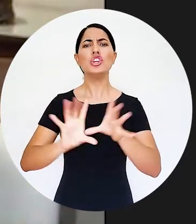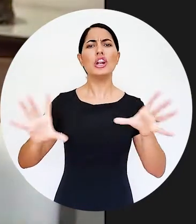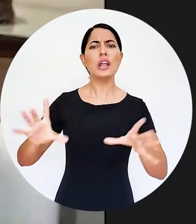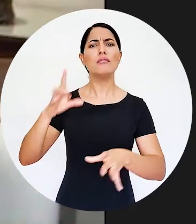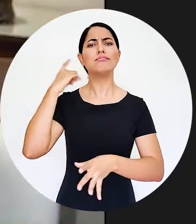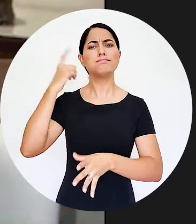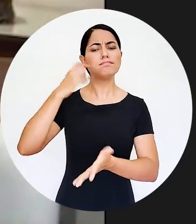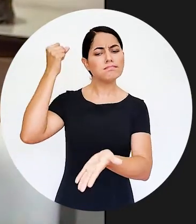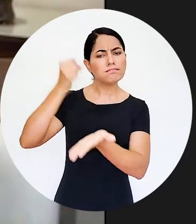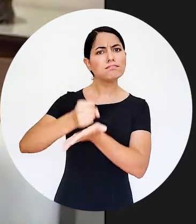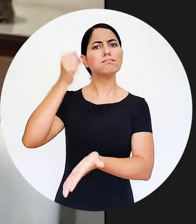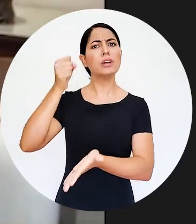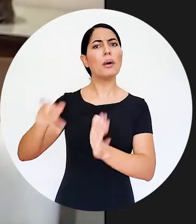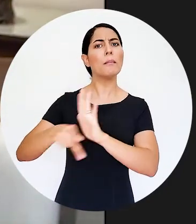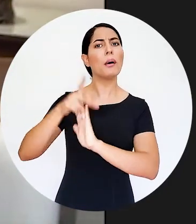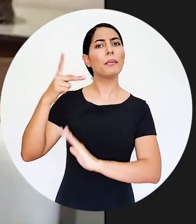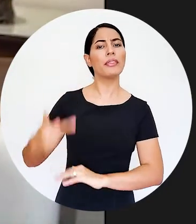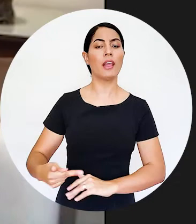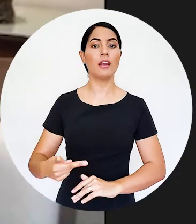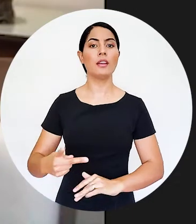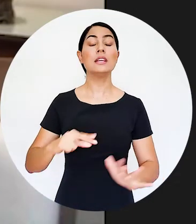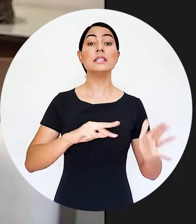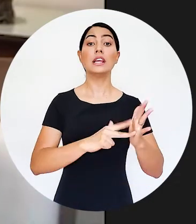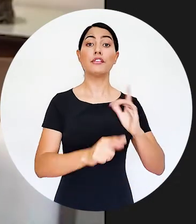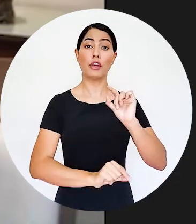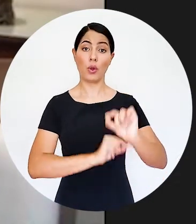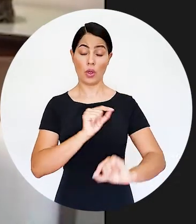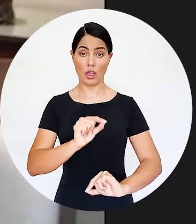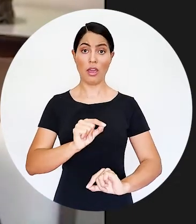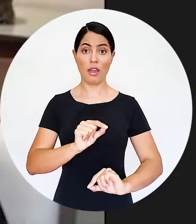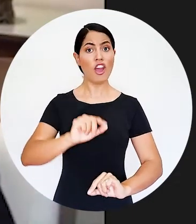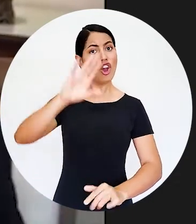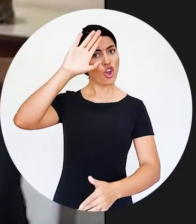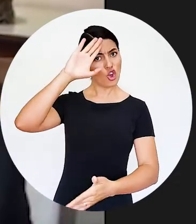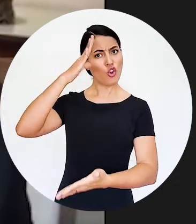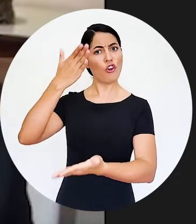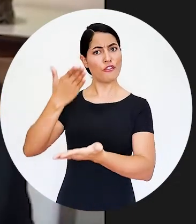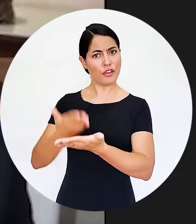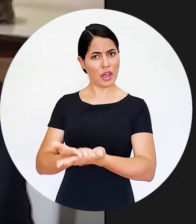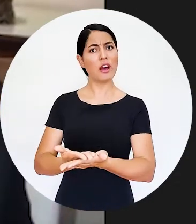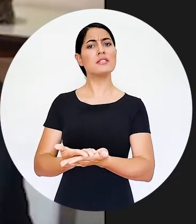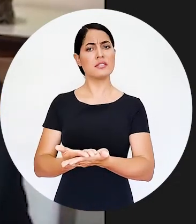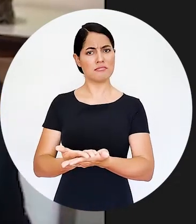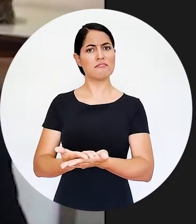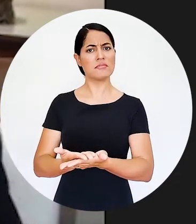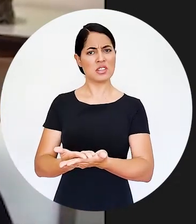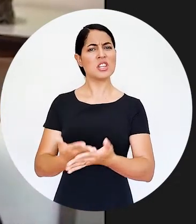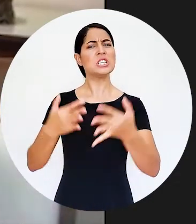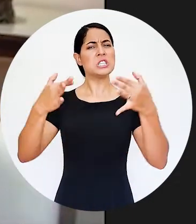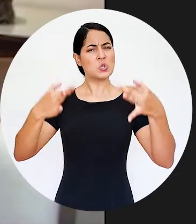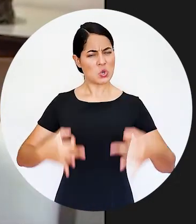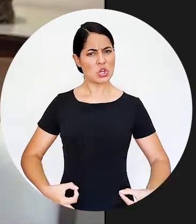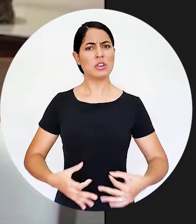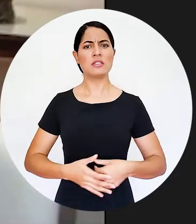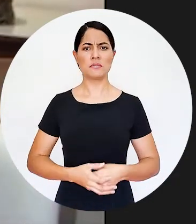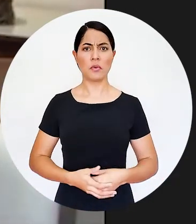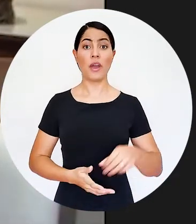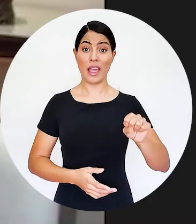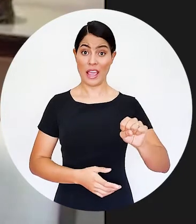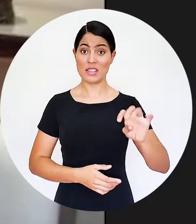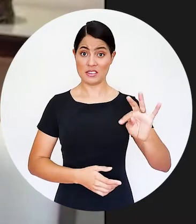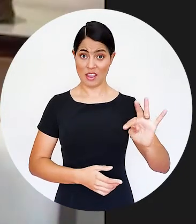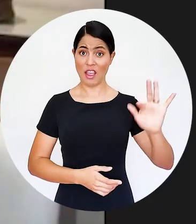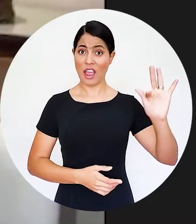até o pente que sim e eu acredito que foi um voto de confiança justíssimo